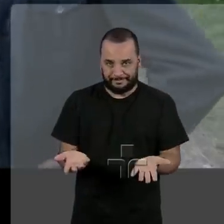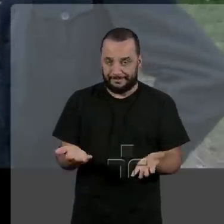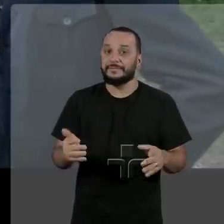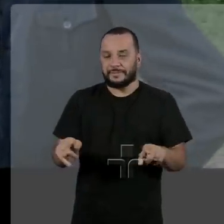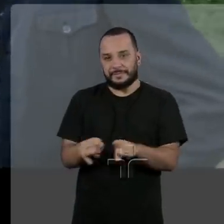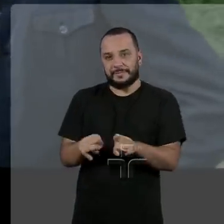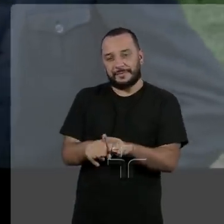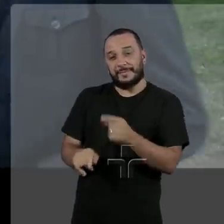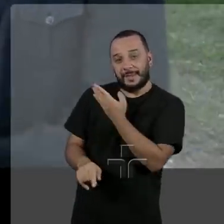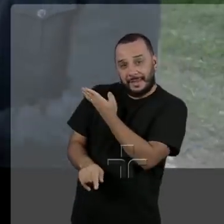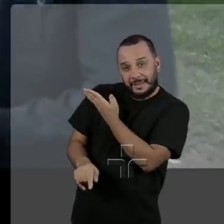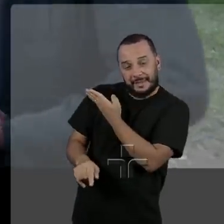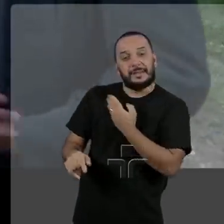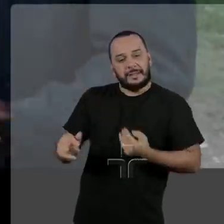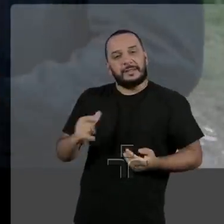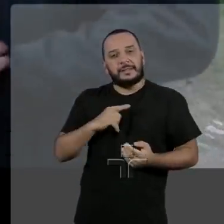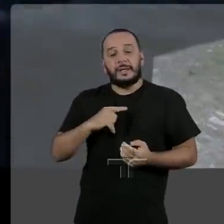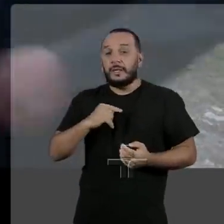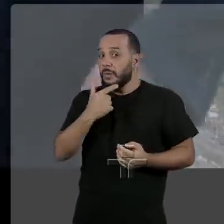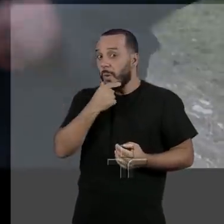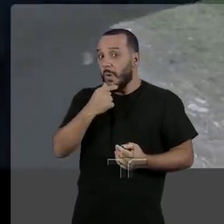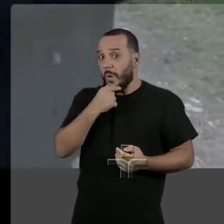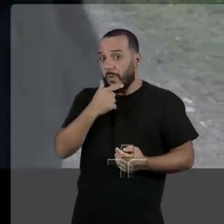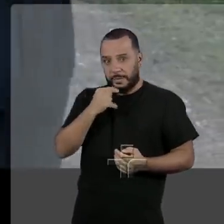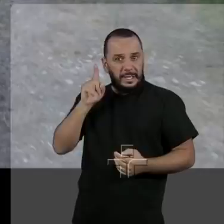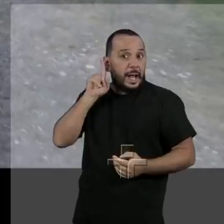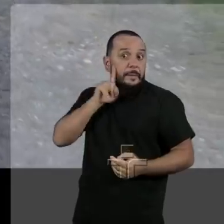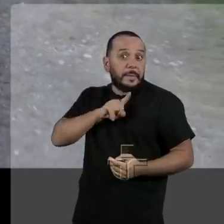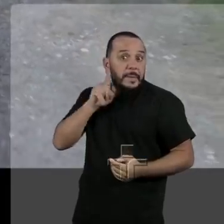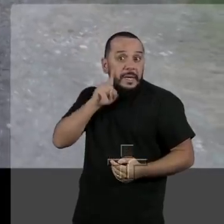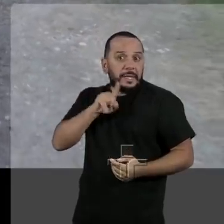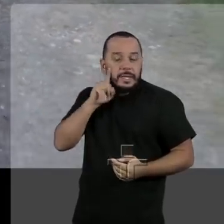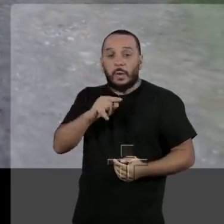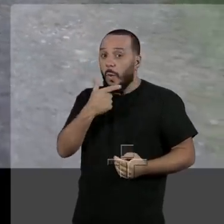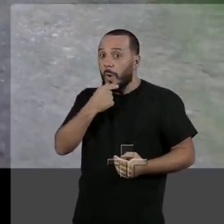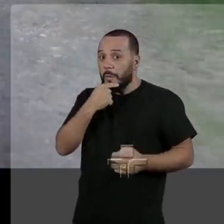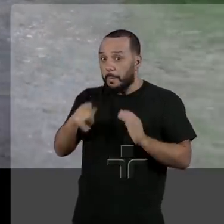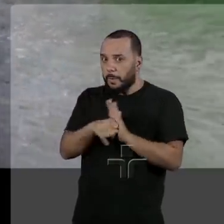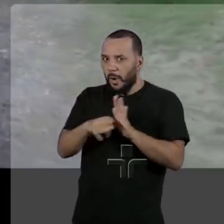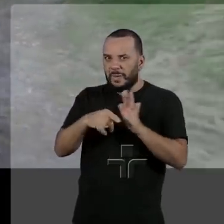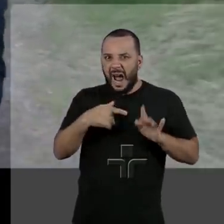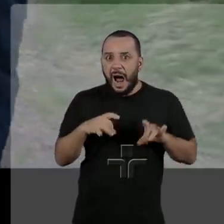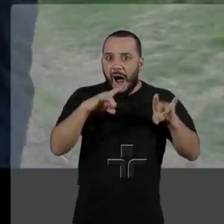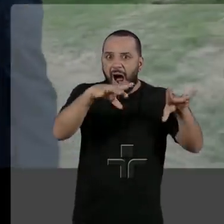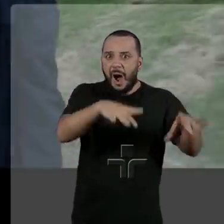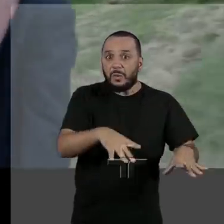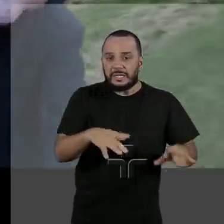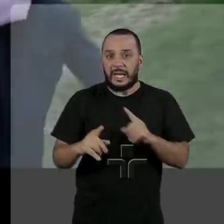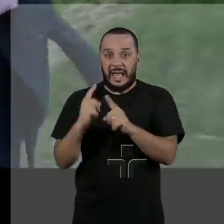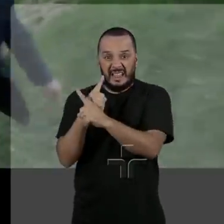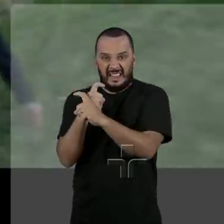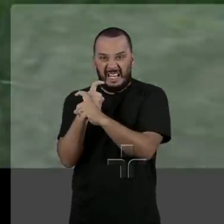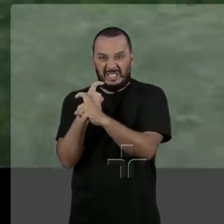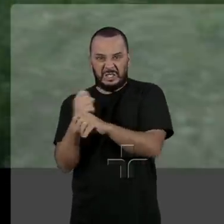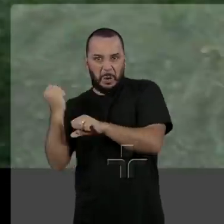Hidden Life, do americano Terrence Malick, mostra a história de um austríaco que foi executado pelos nazistas.